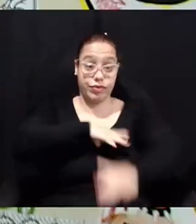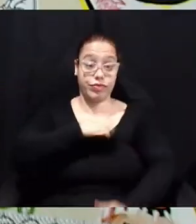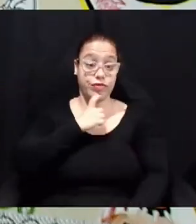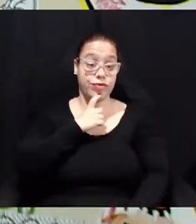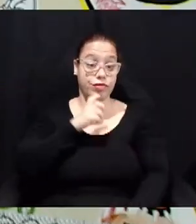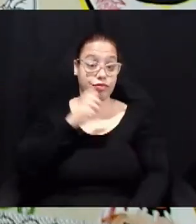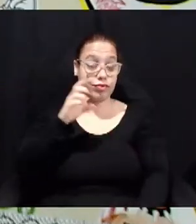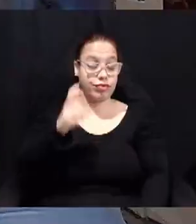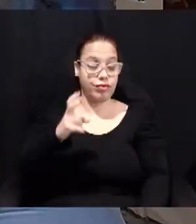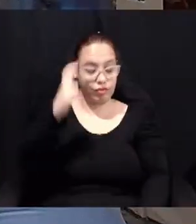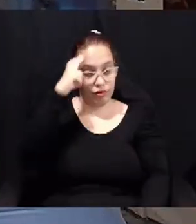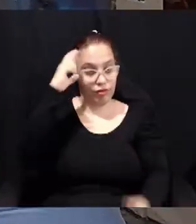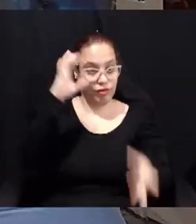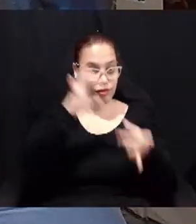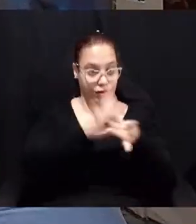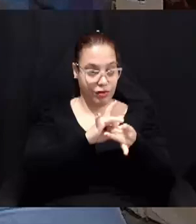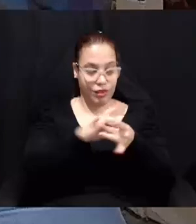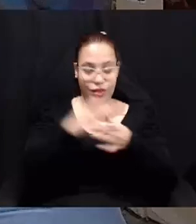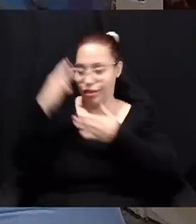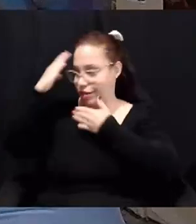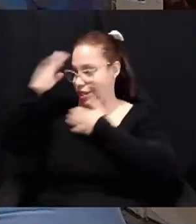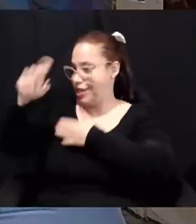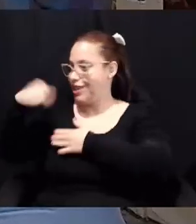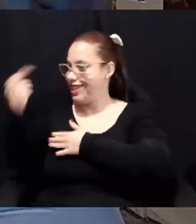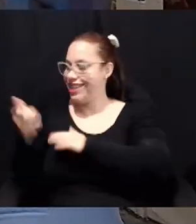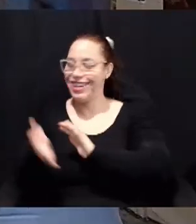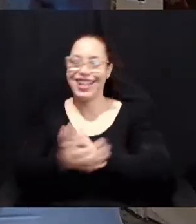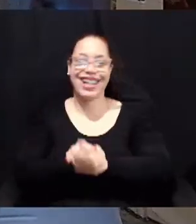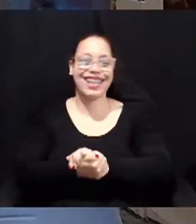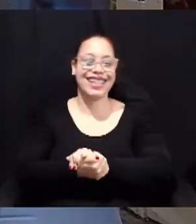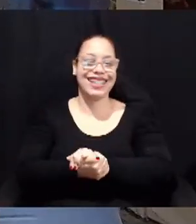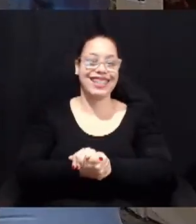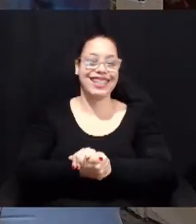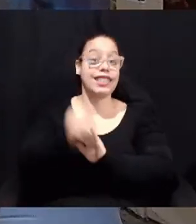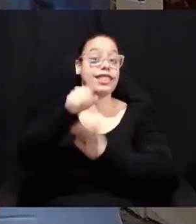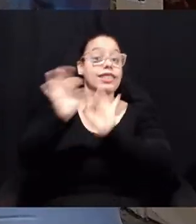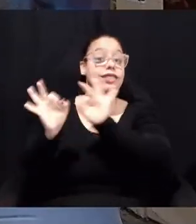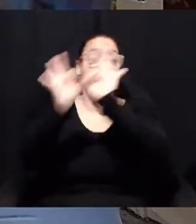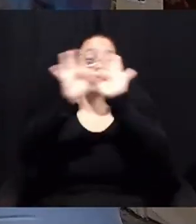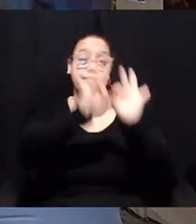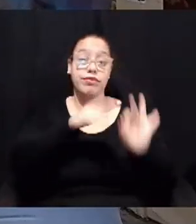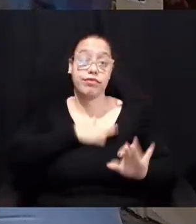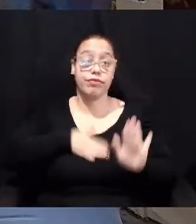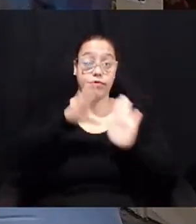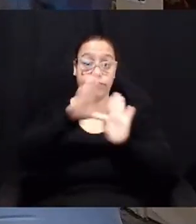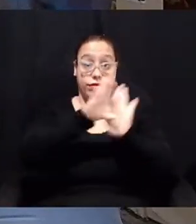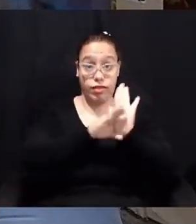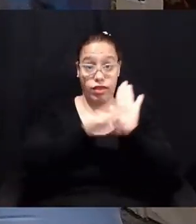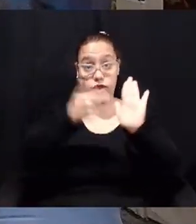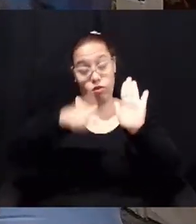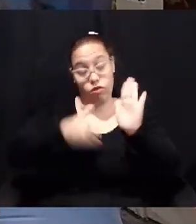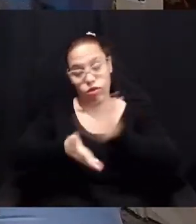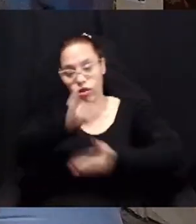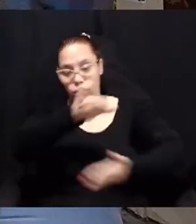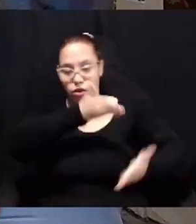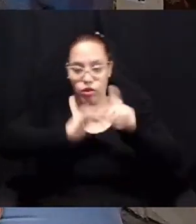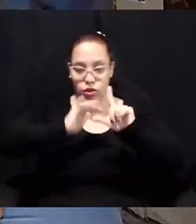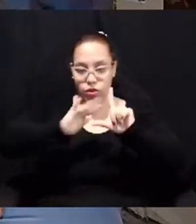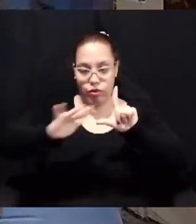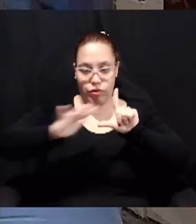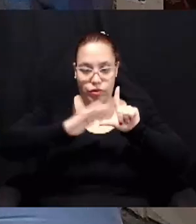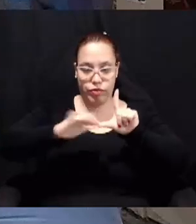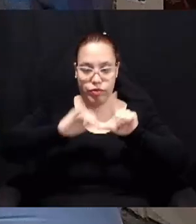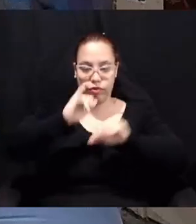que agradeço. Até a próxima. Até a próxima. E para você que gostou desse programa, quiser rever ou compartilhar, é só acessar o YouTube da TV